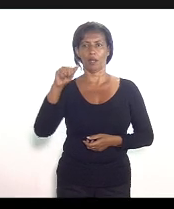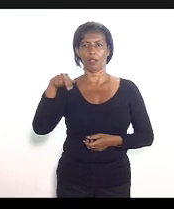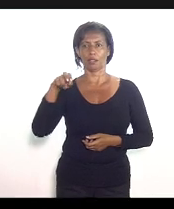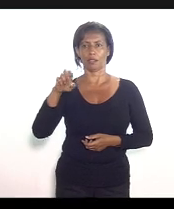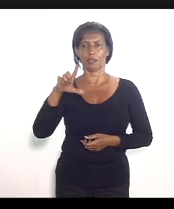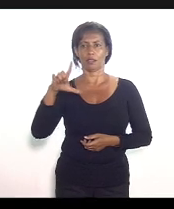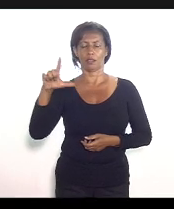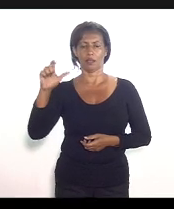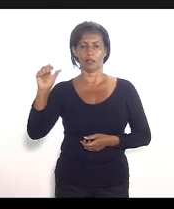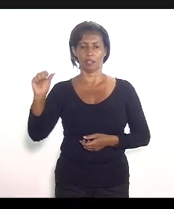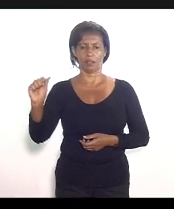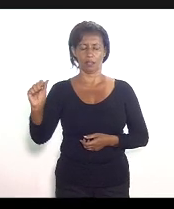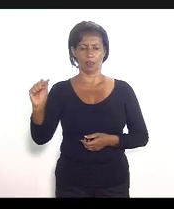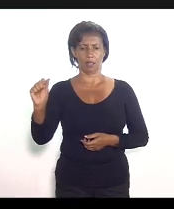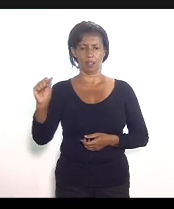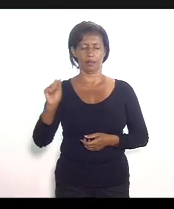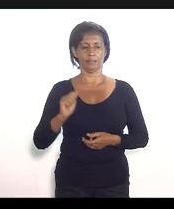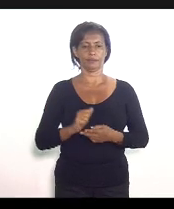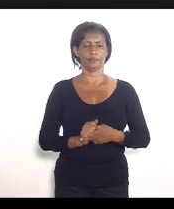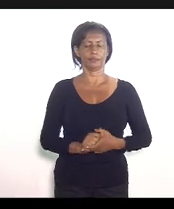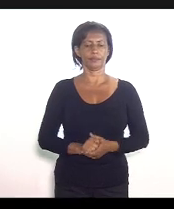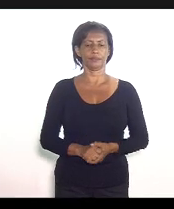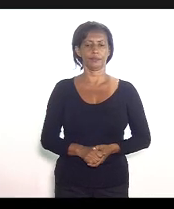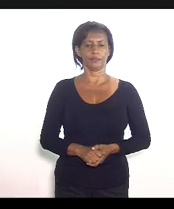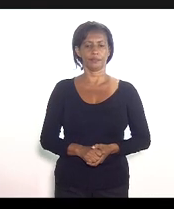Deputado Rodrigo Bacelar.